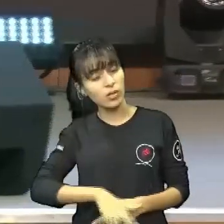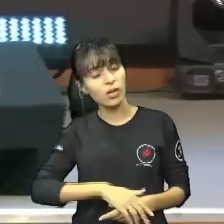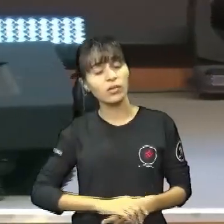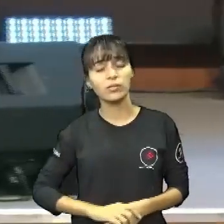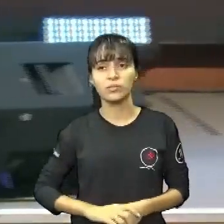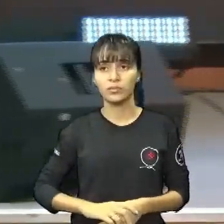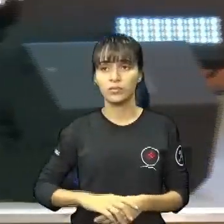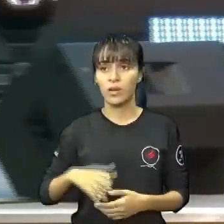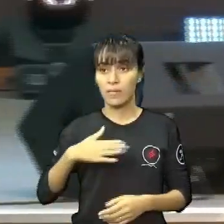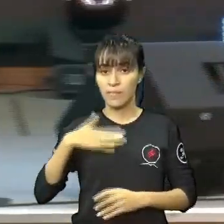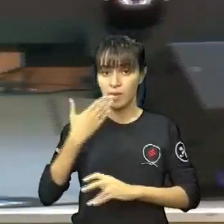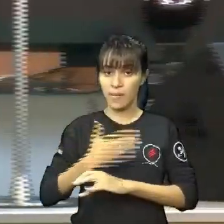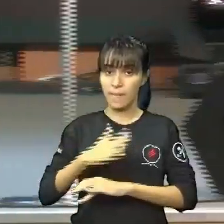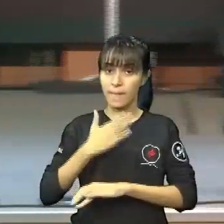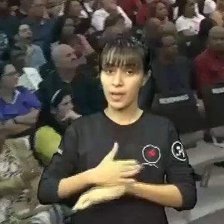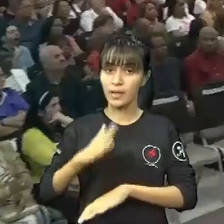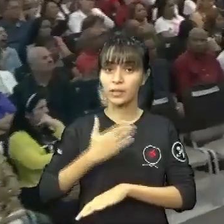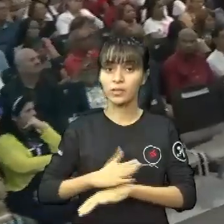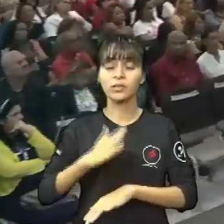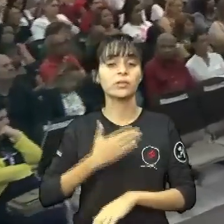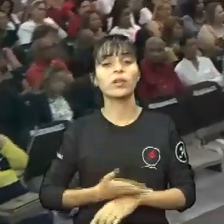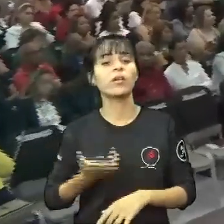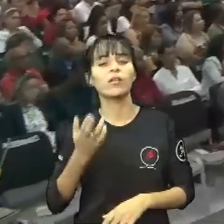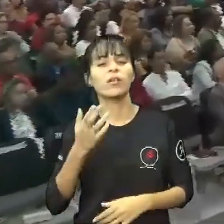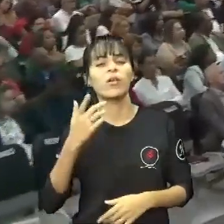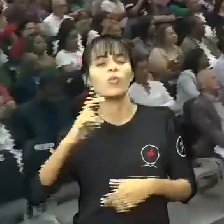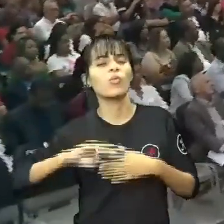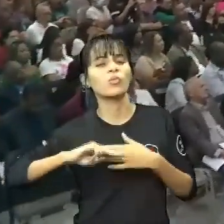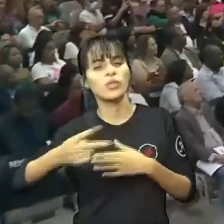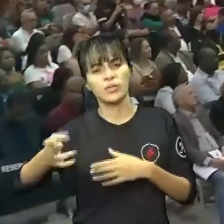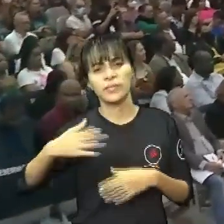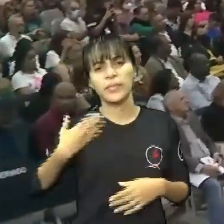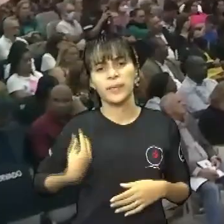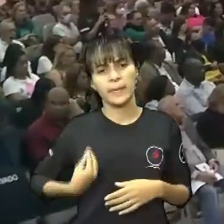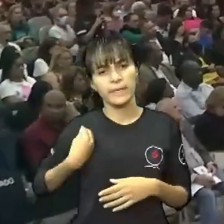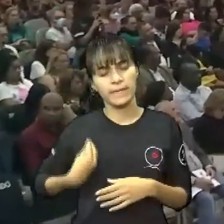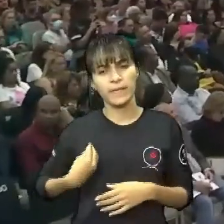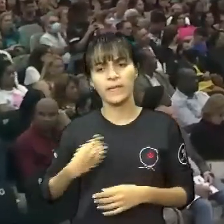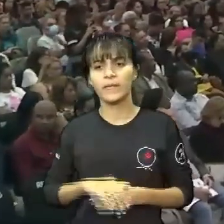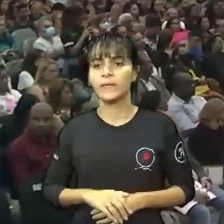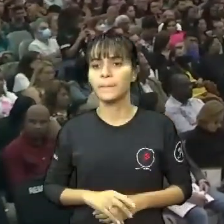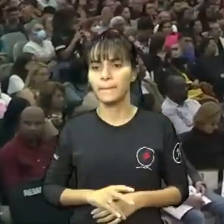a minha prática vai dizer quais são as consequências para minha vida ah